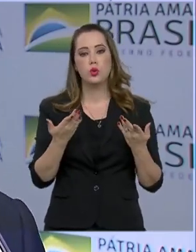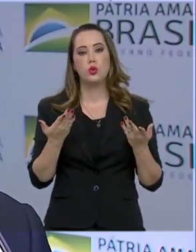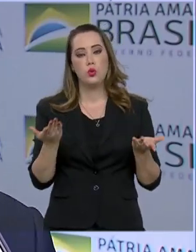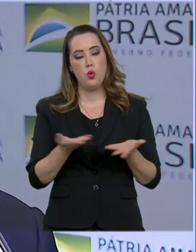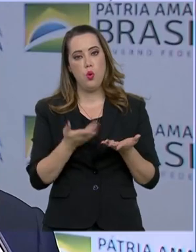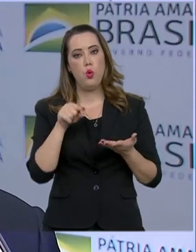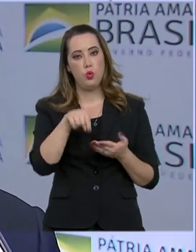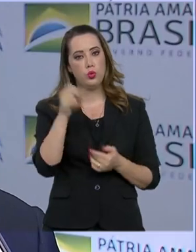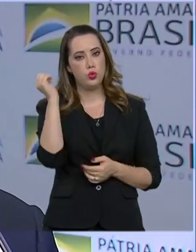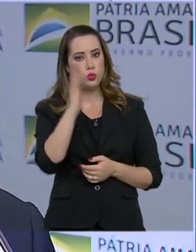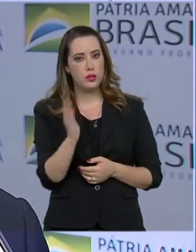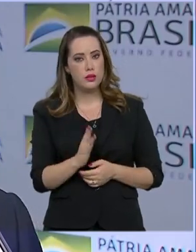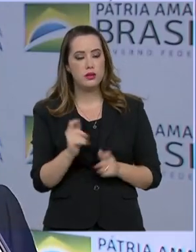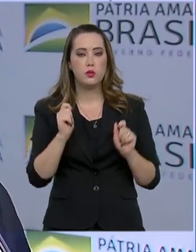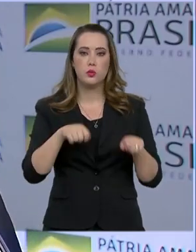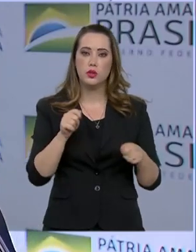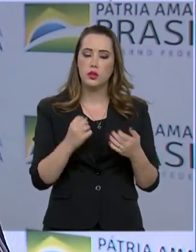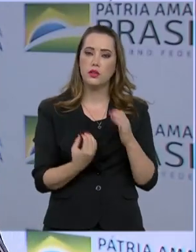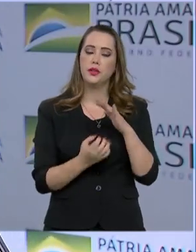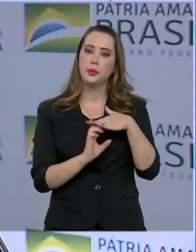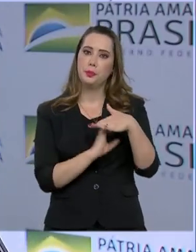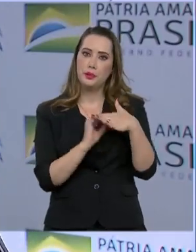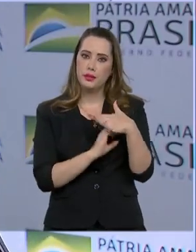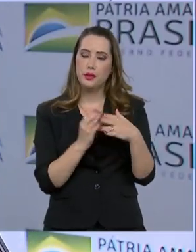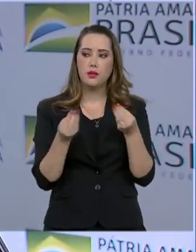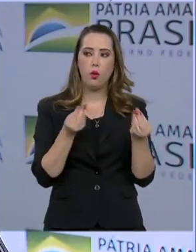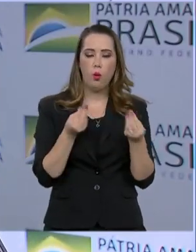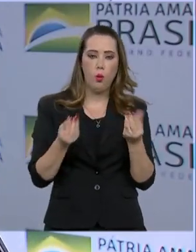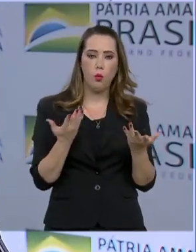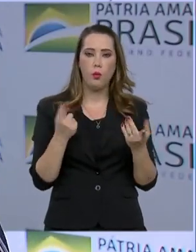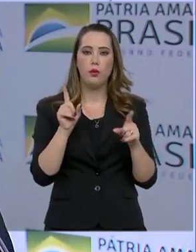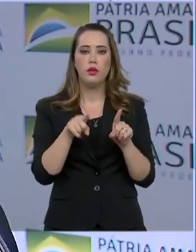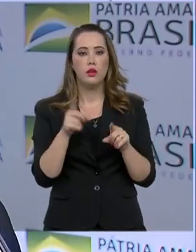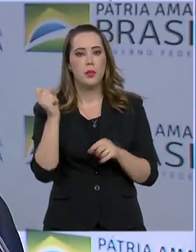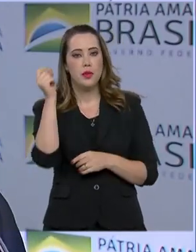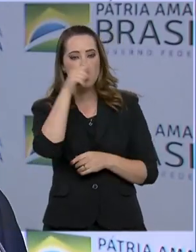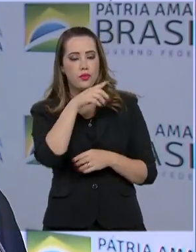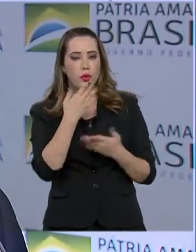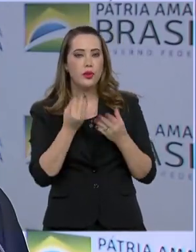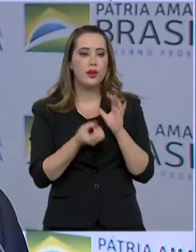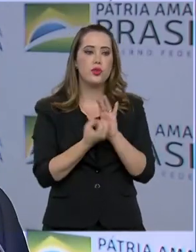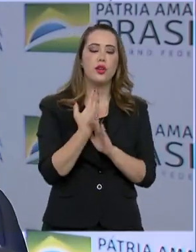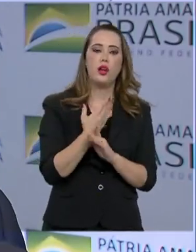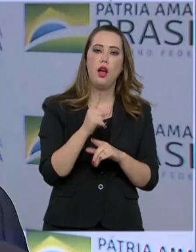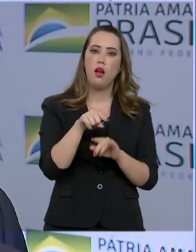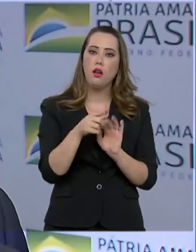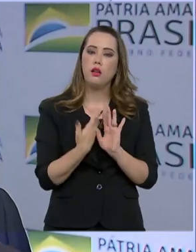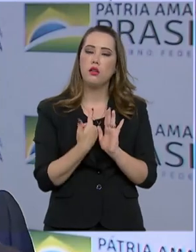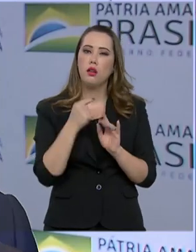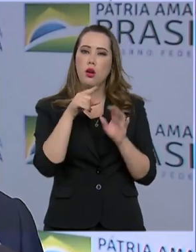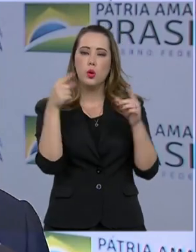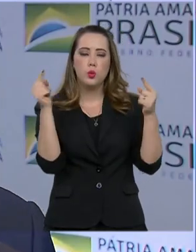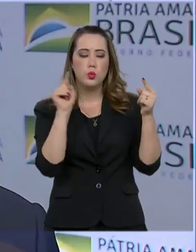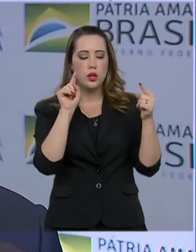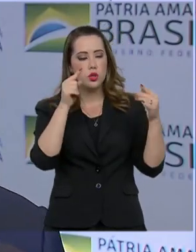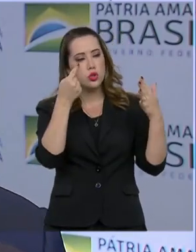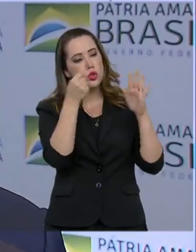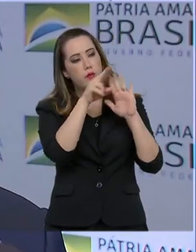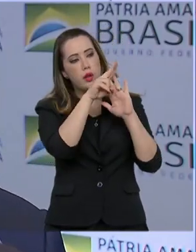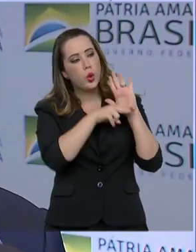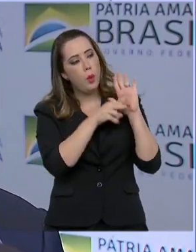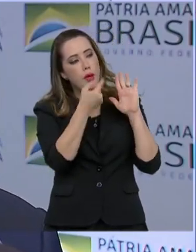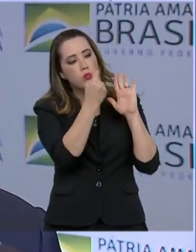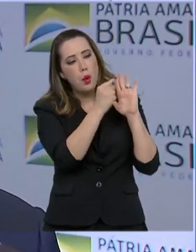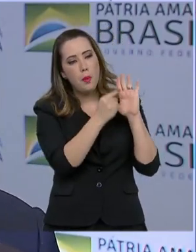sobre a nossa competitividade e além disso há dificuldades em implementar com base na matriz de priorização nós